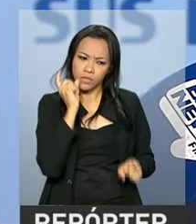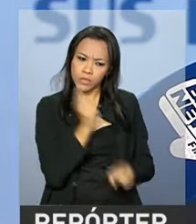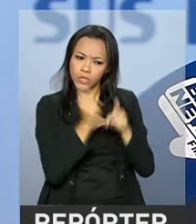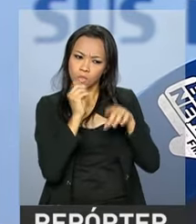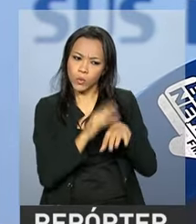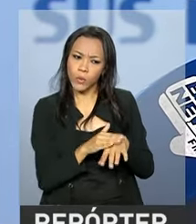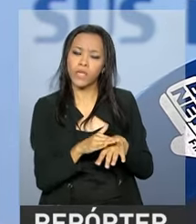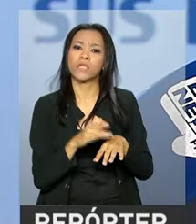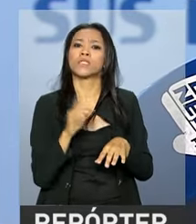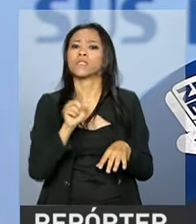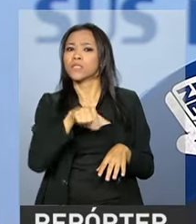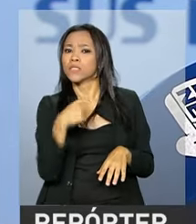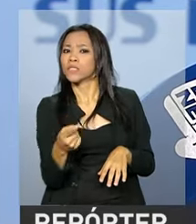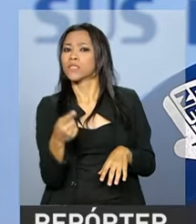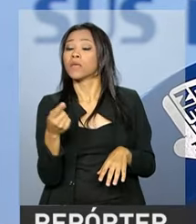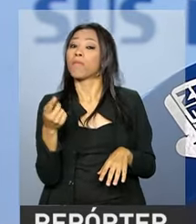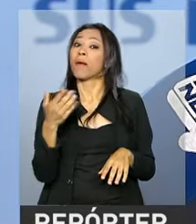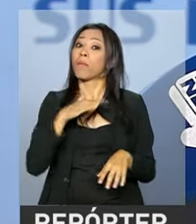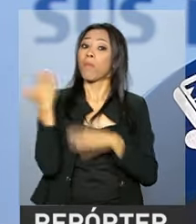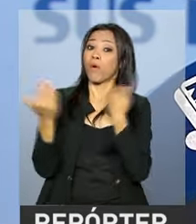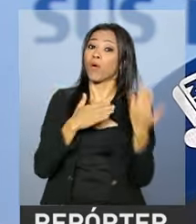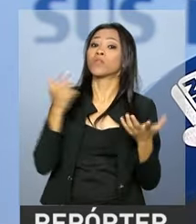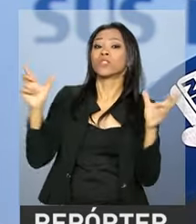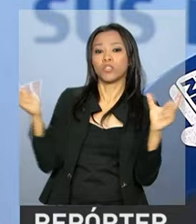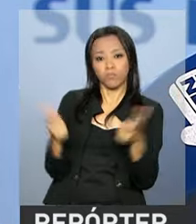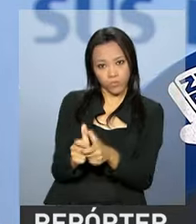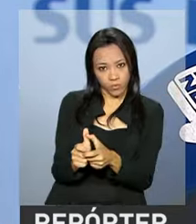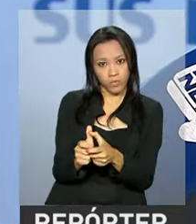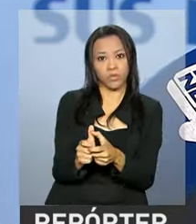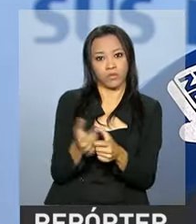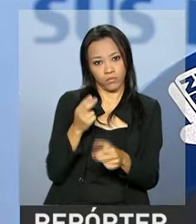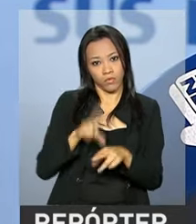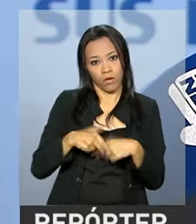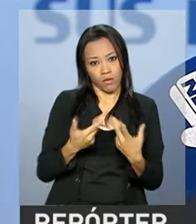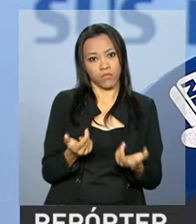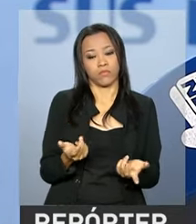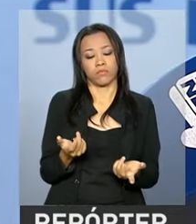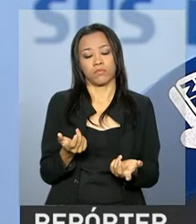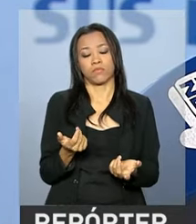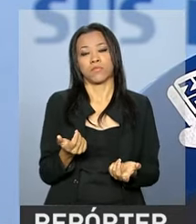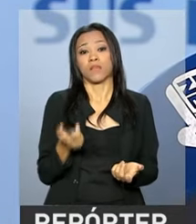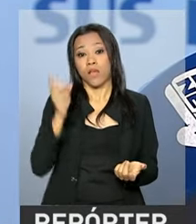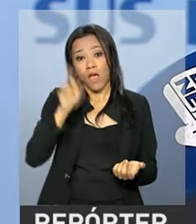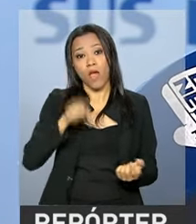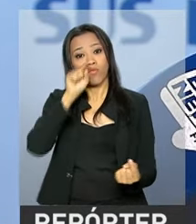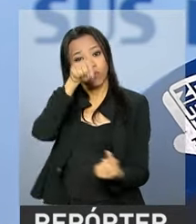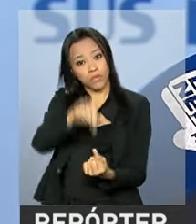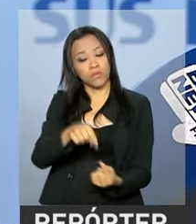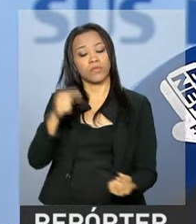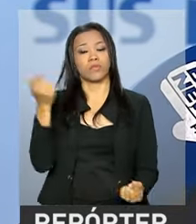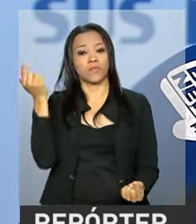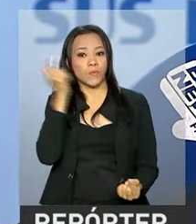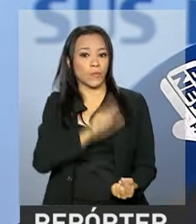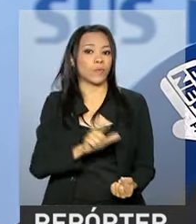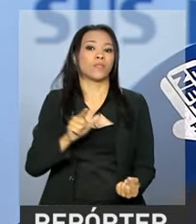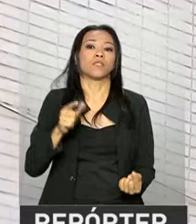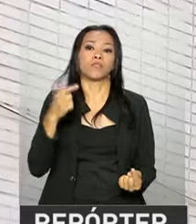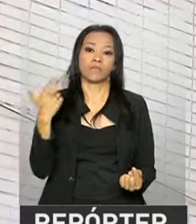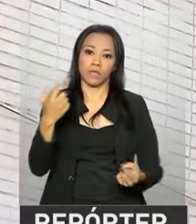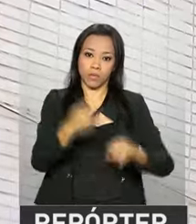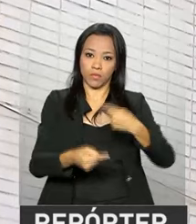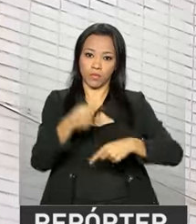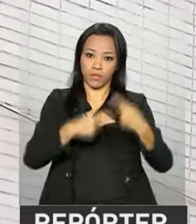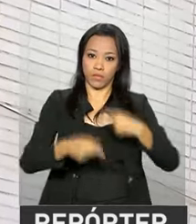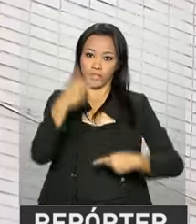número de mortes ao final tem sido menor. Então, representa o objetivo alcançado pela política de saúde.